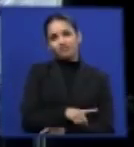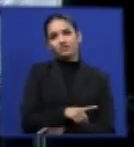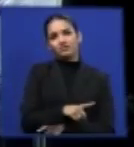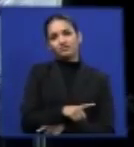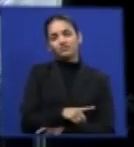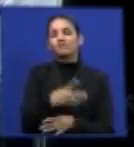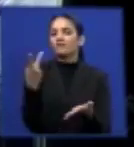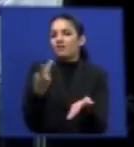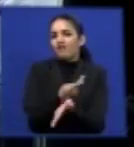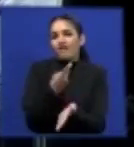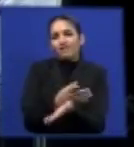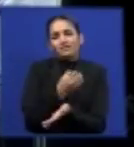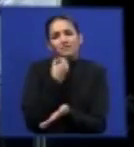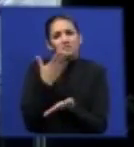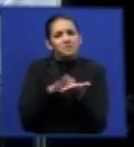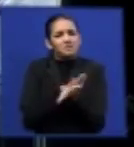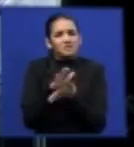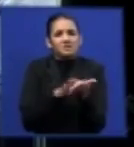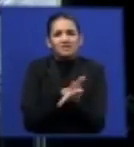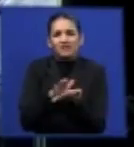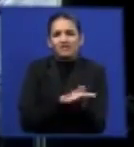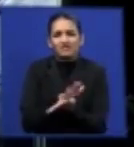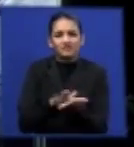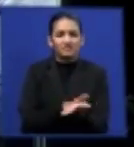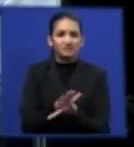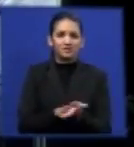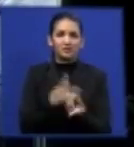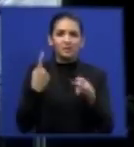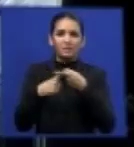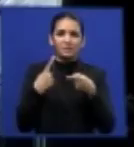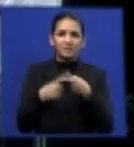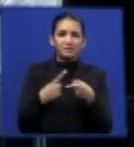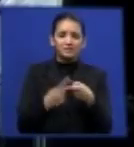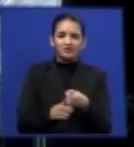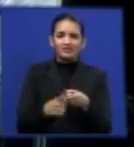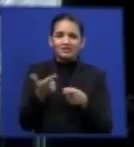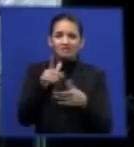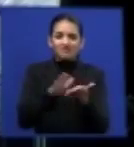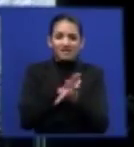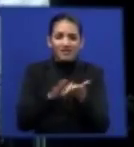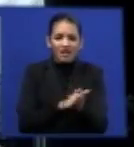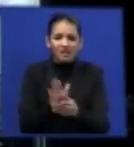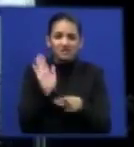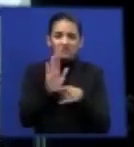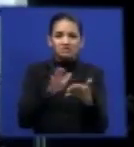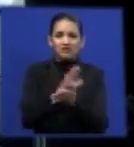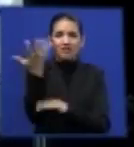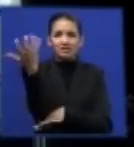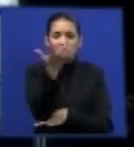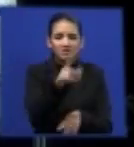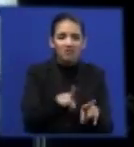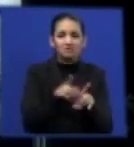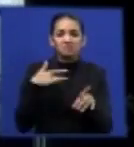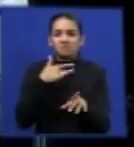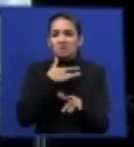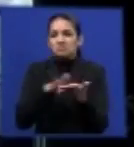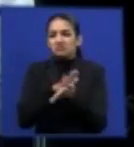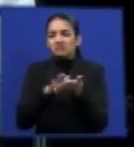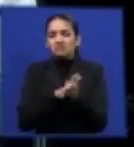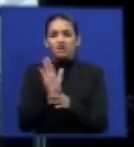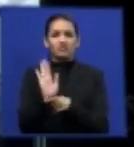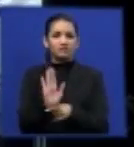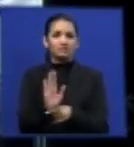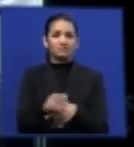prática quer dizer ela não tem economicidade não tem sustentação ambiental não tem sustentação sanitária naturalmente